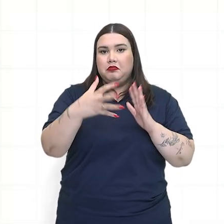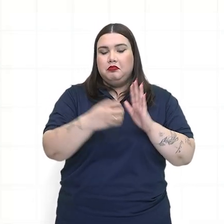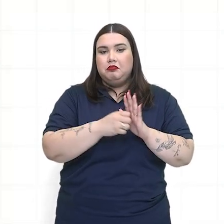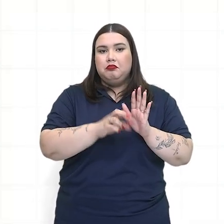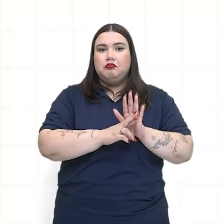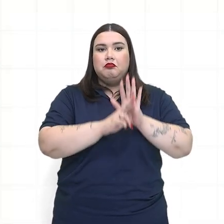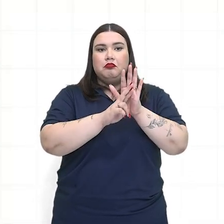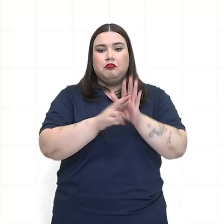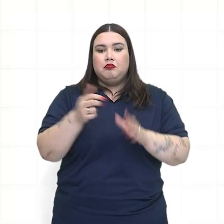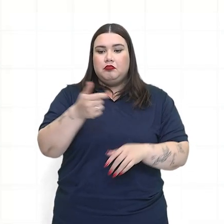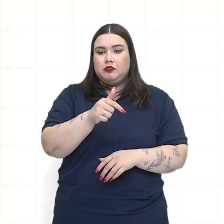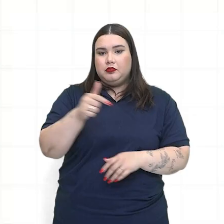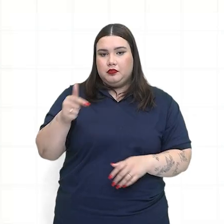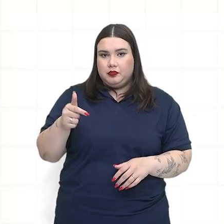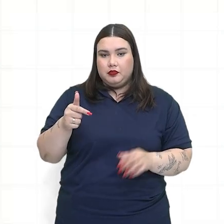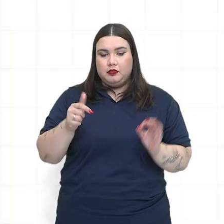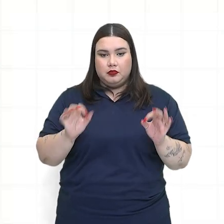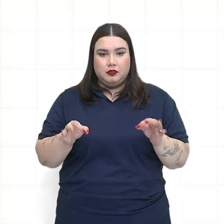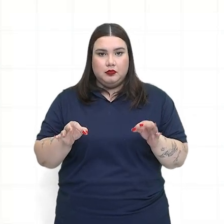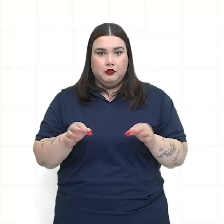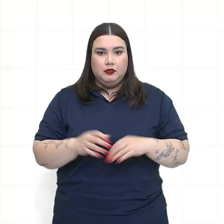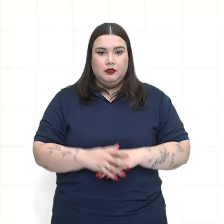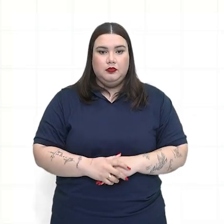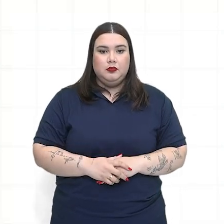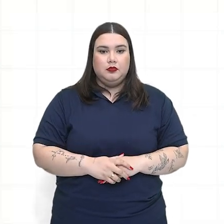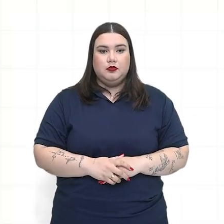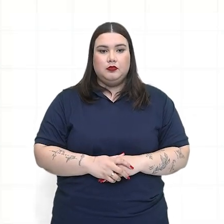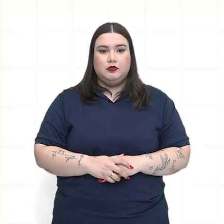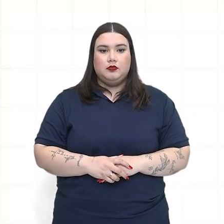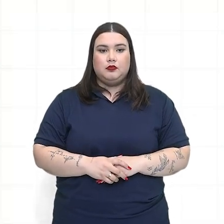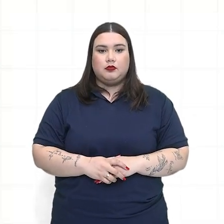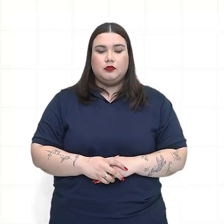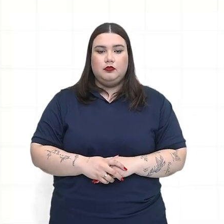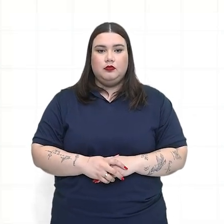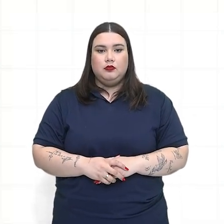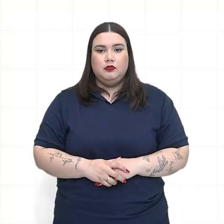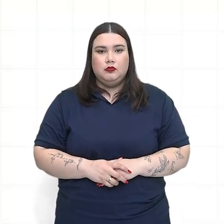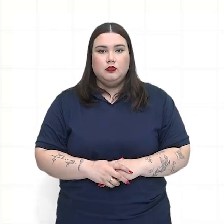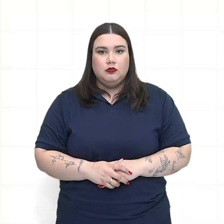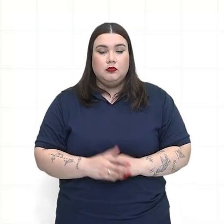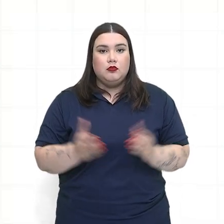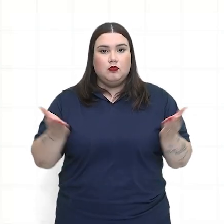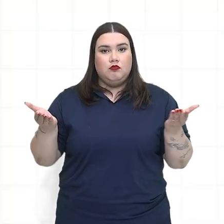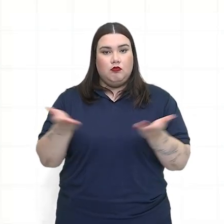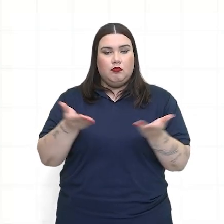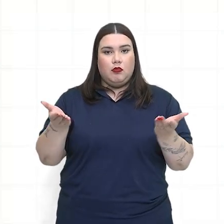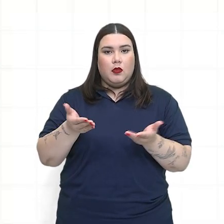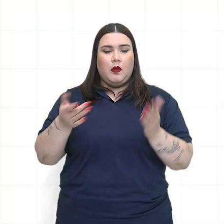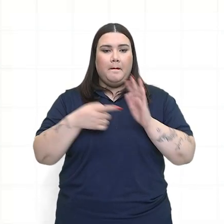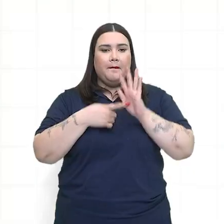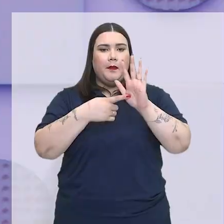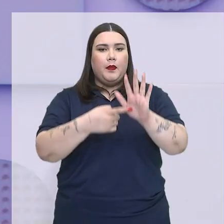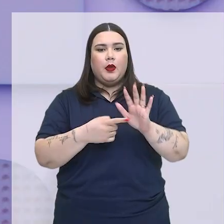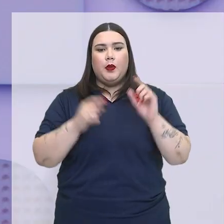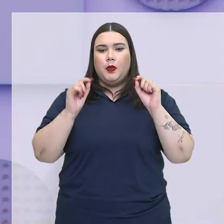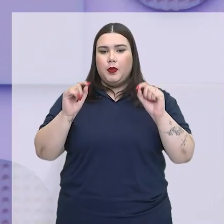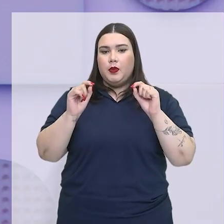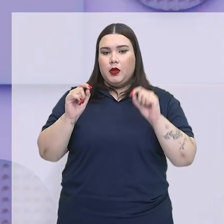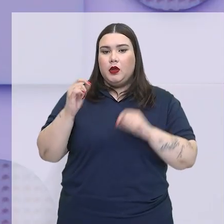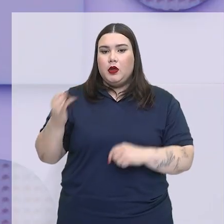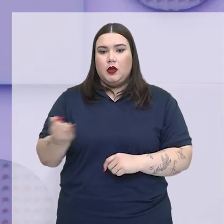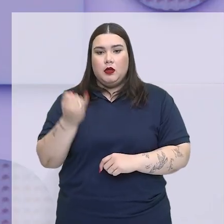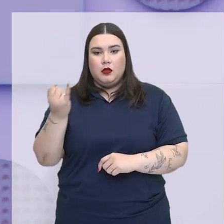ele simplesmente vira um enfeite. Ok? E aqui eu quero te convidar a vermos uma coisa